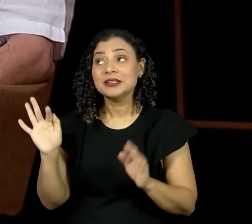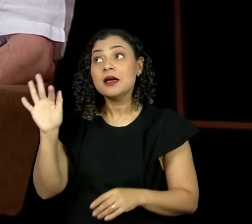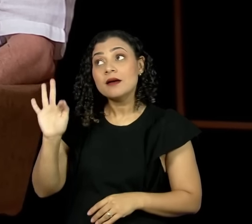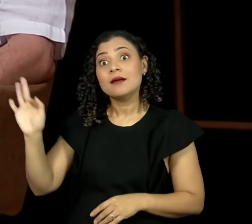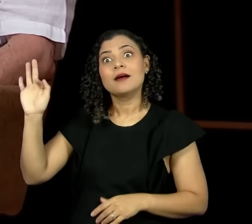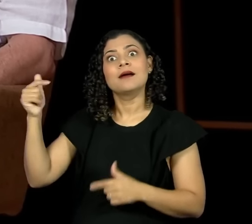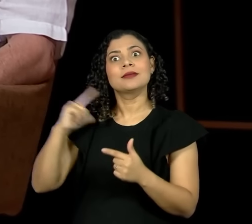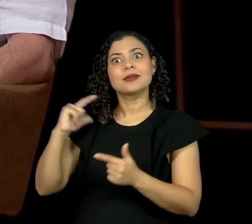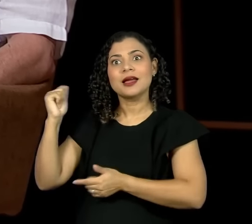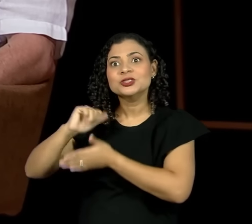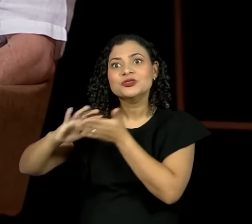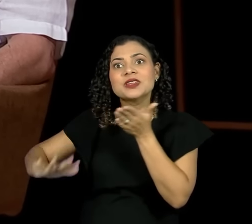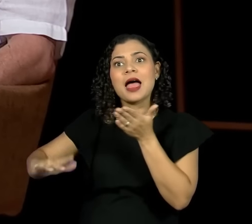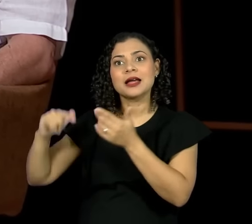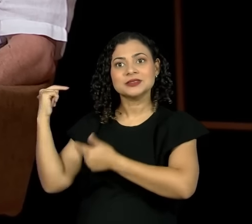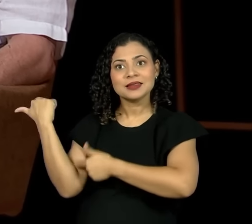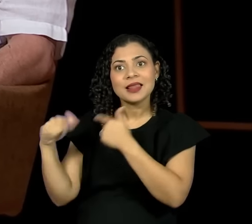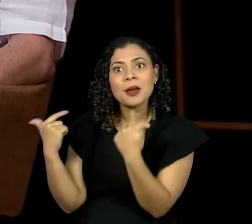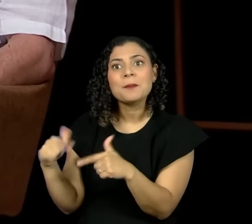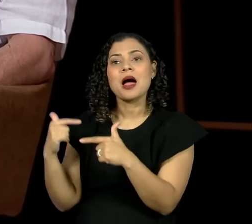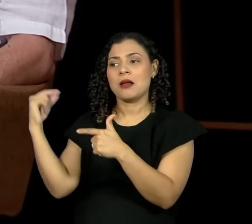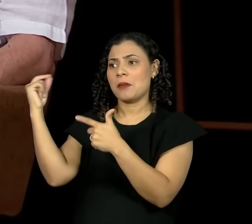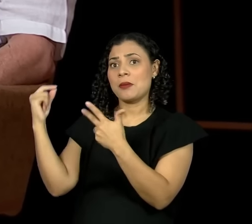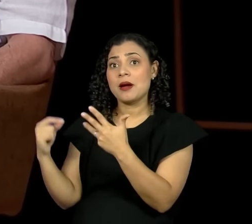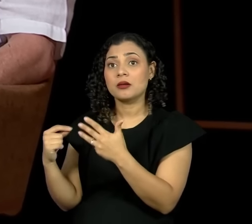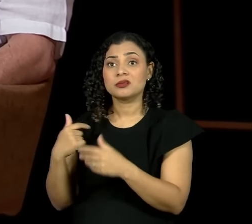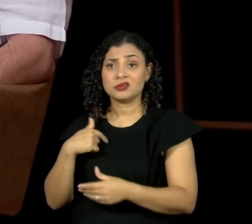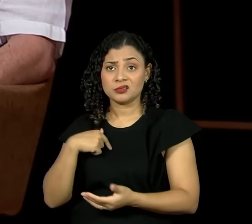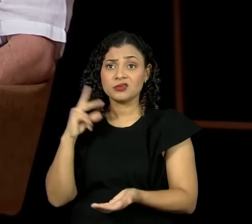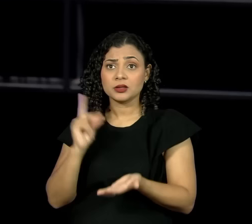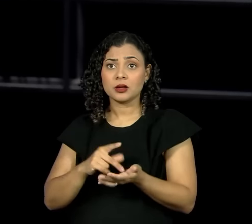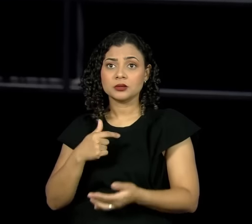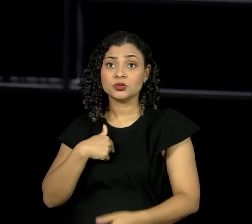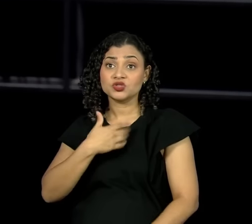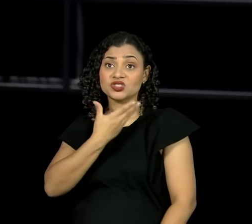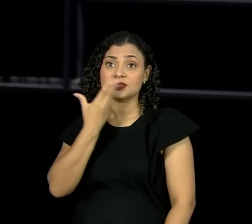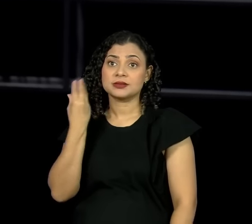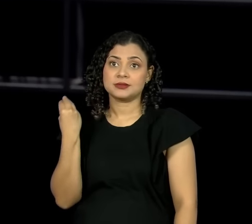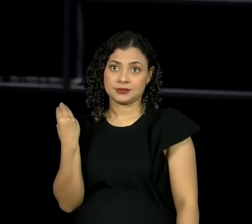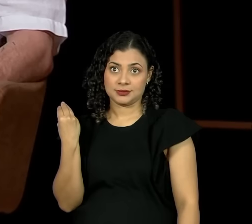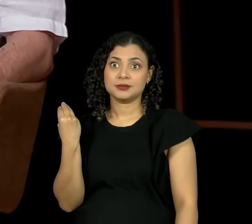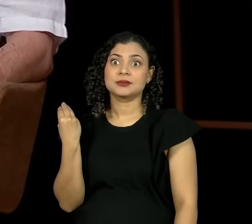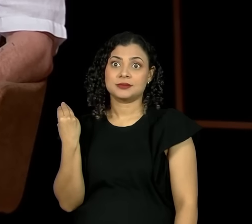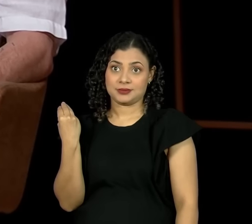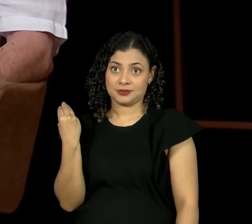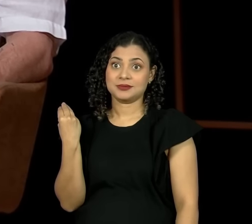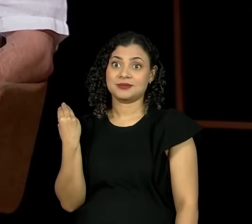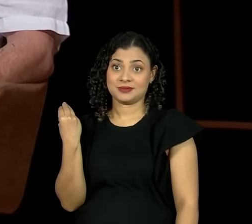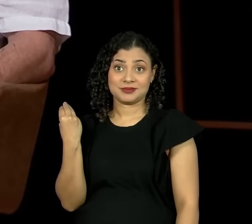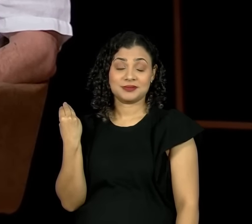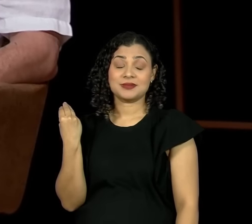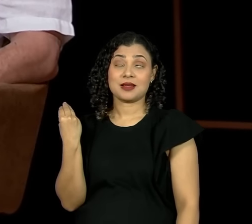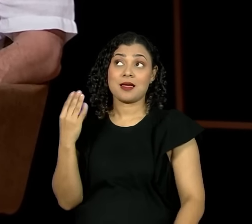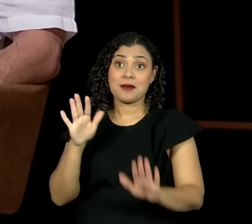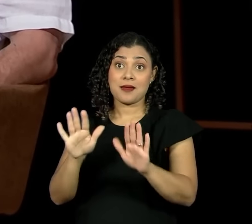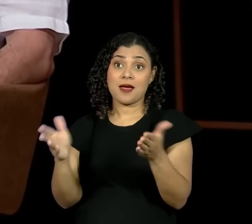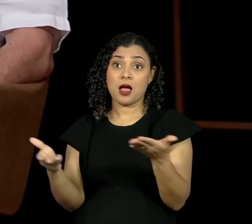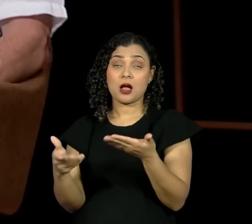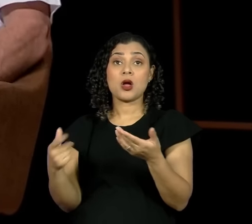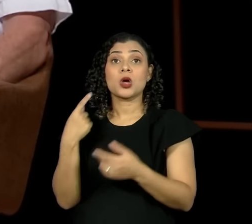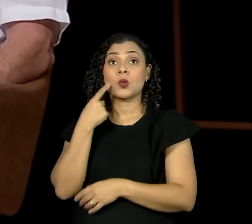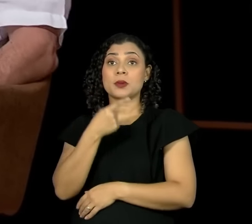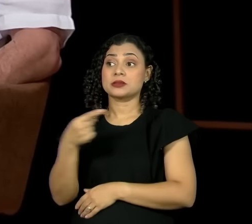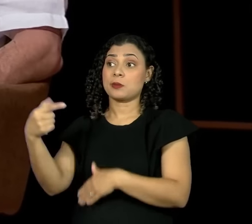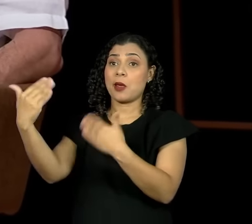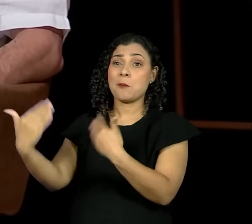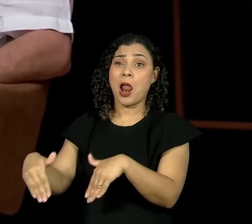de trabalhos e eu tinha esquecido mas agora por exemplo eu acabei uma semana